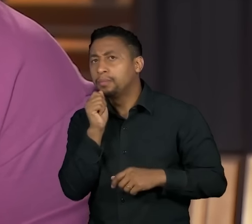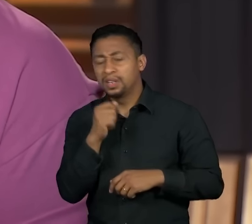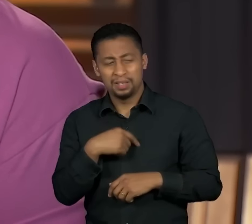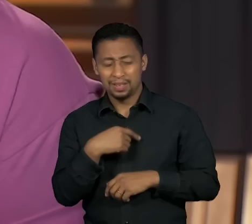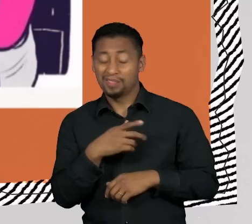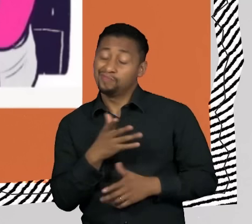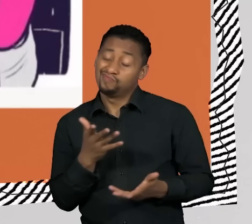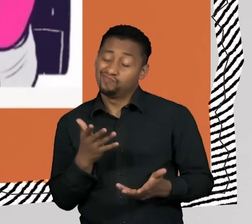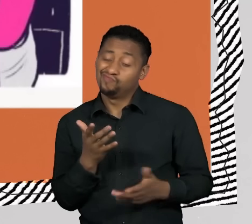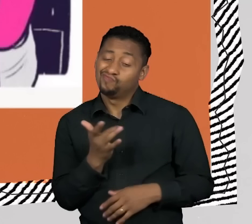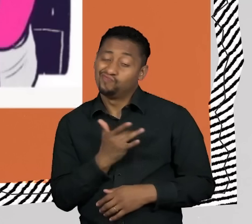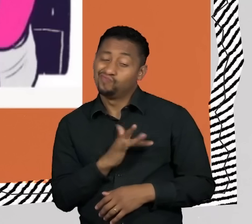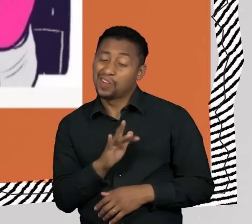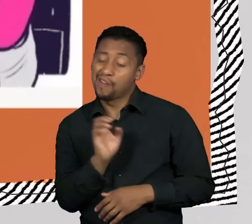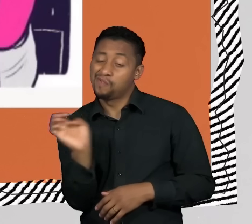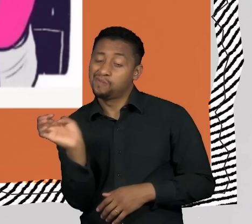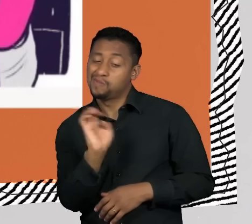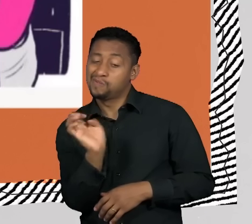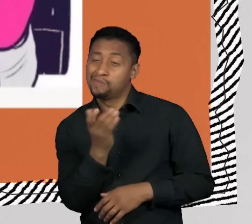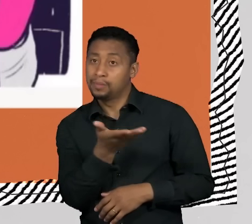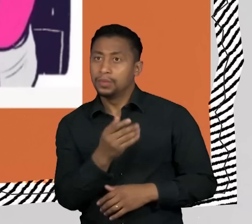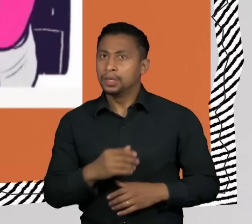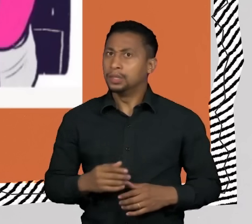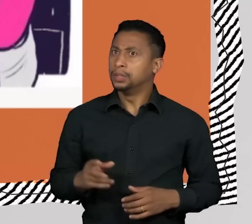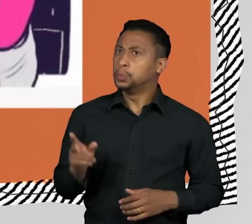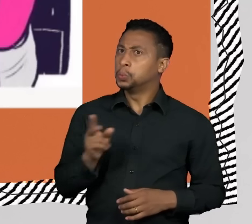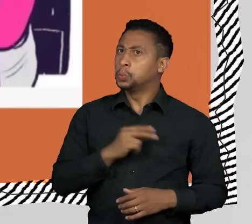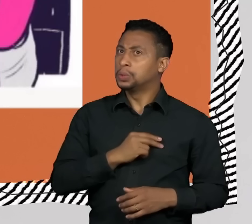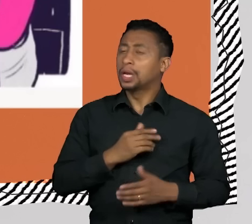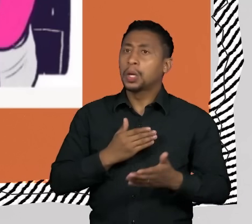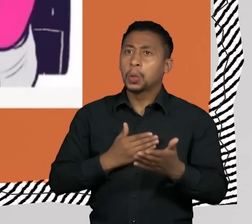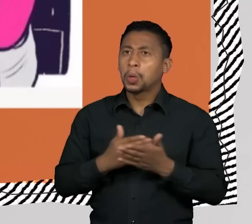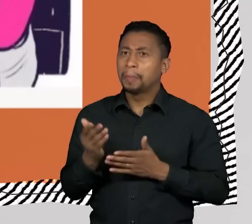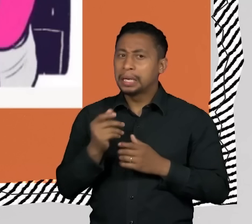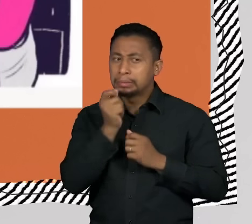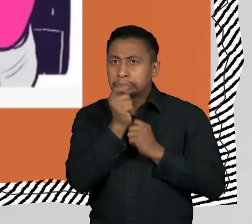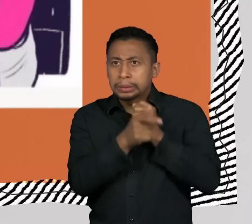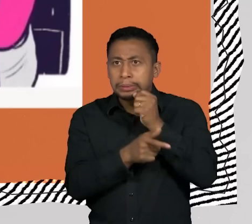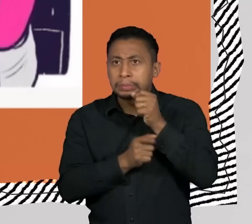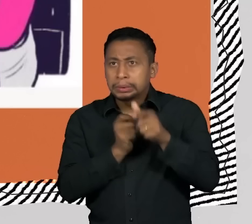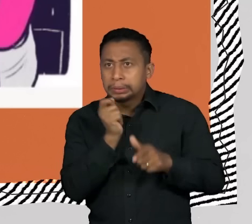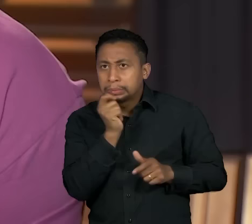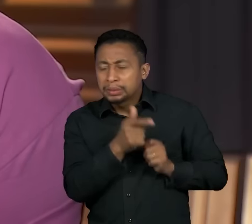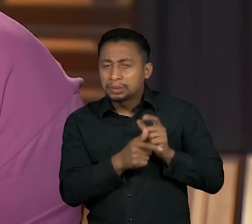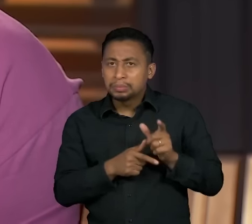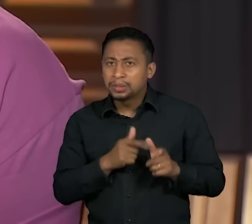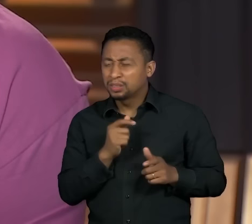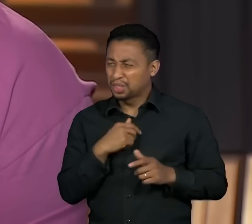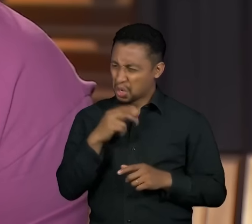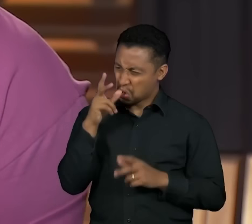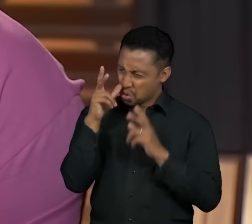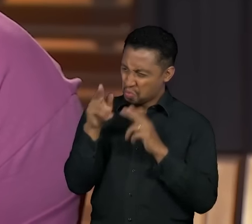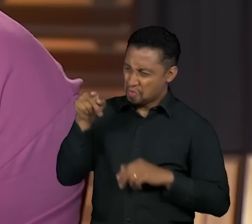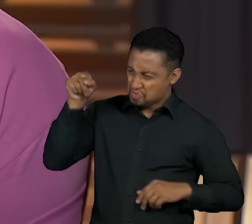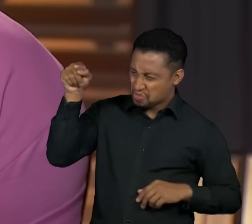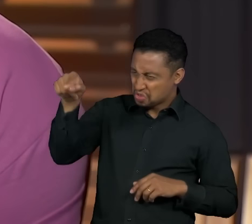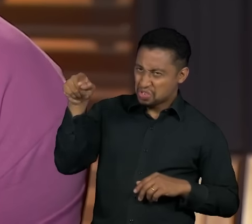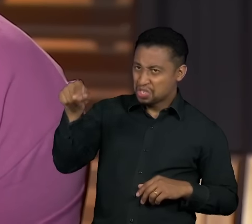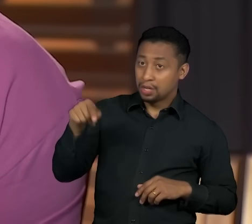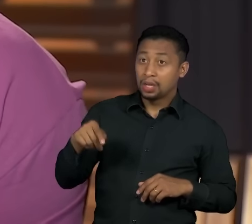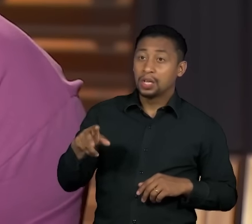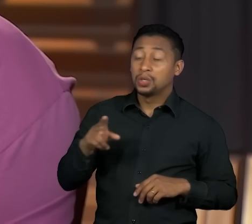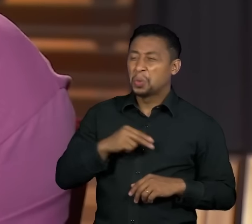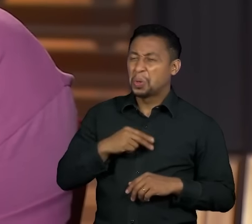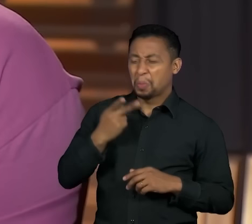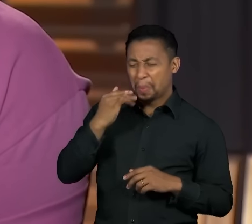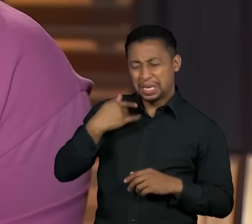que é viado. Pena que... E aí começa a esculhambar o menino, assim, igual a ti, não sei o quê. Vixe Maria, o pai dele deve ser triste